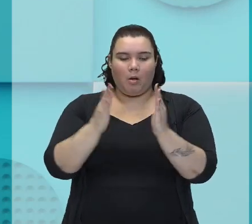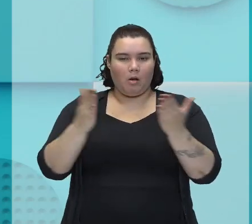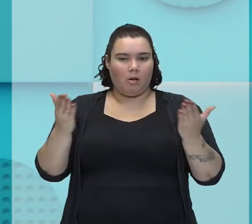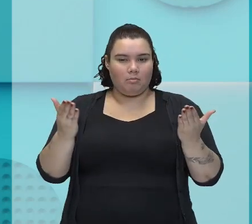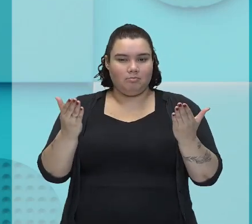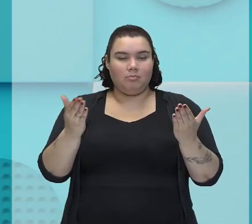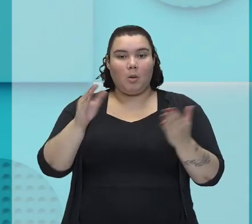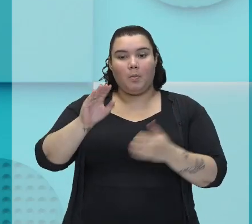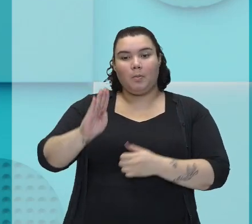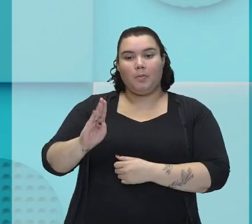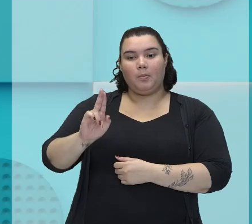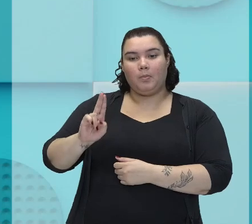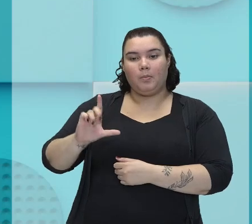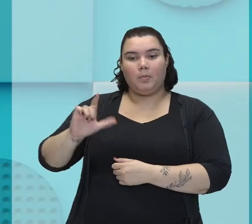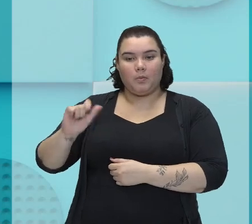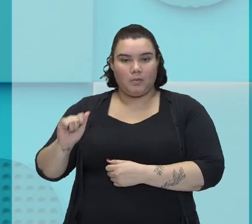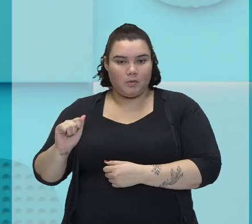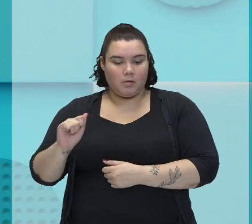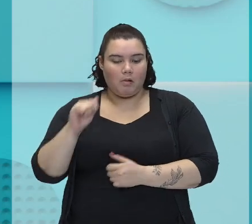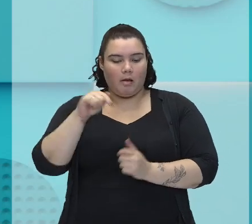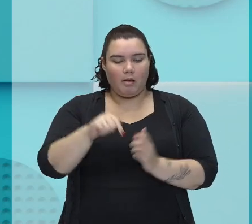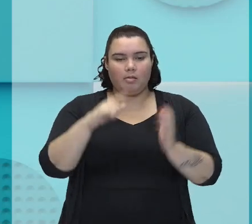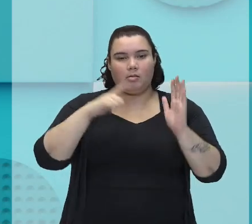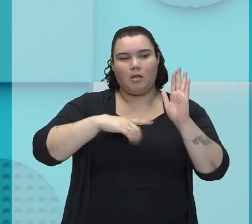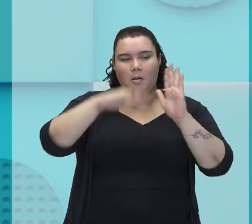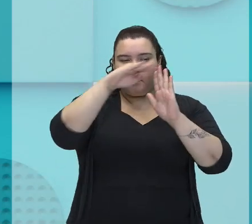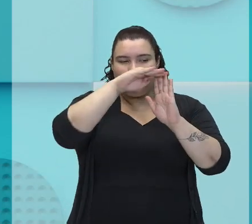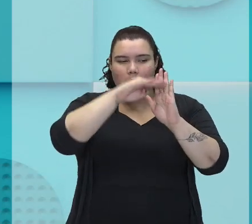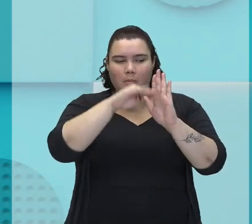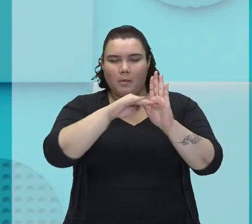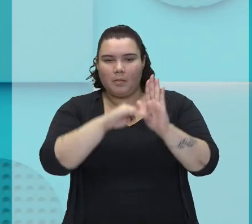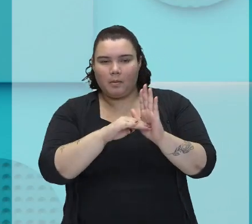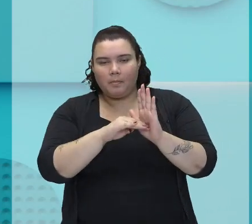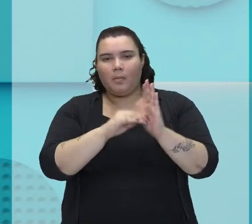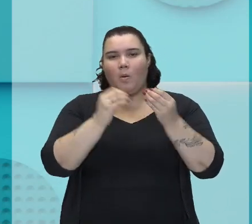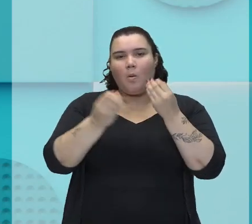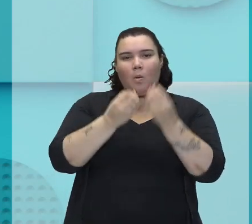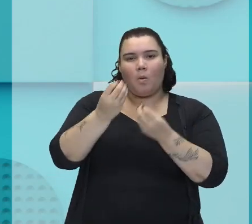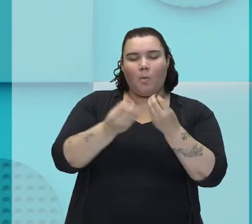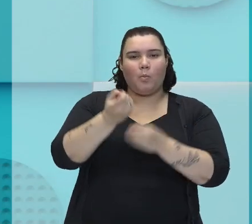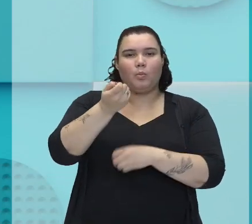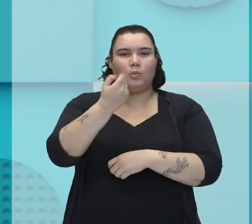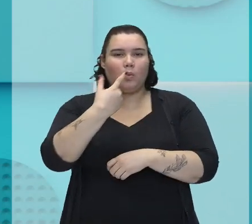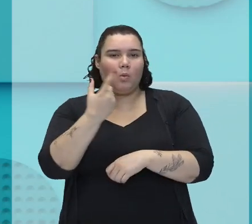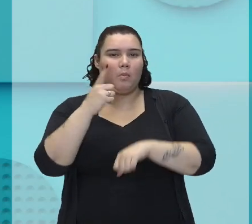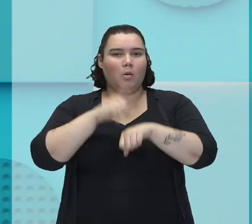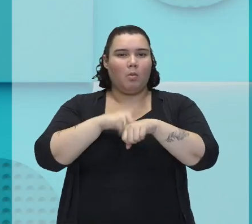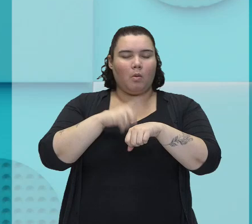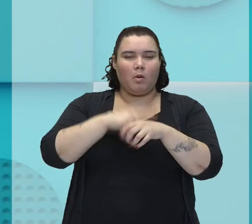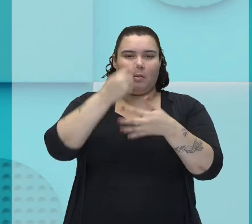vem as informações, as orientações. Isso é um tipo de texto injuntivo,